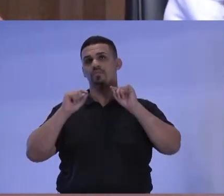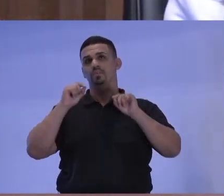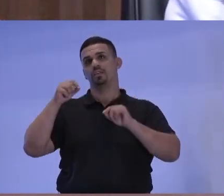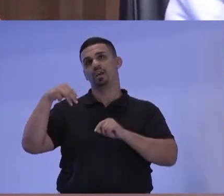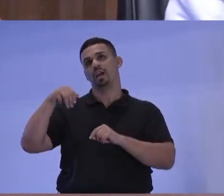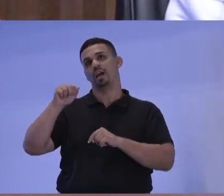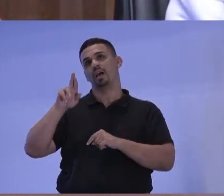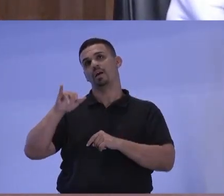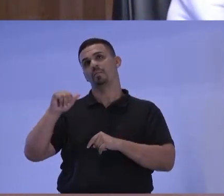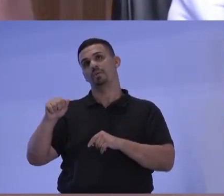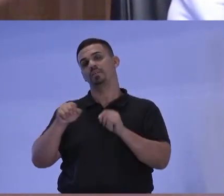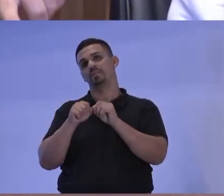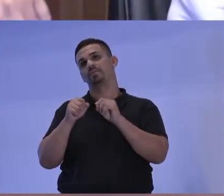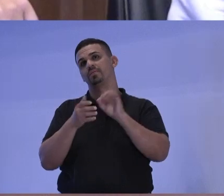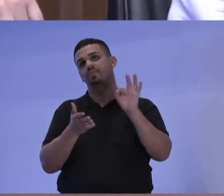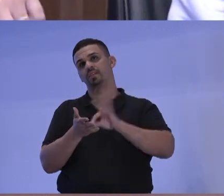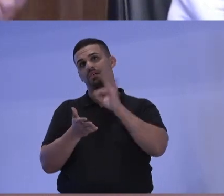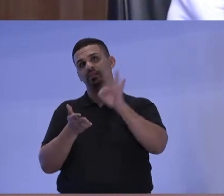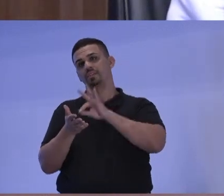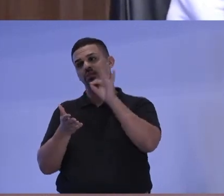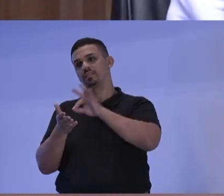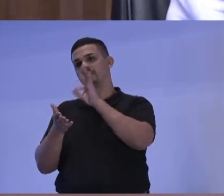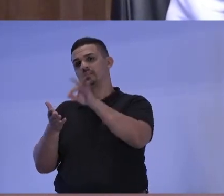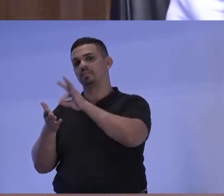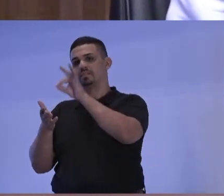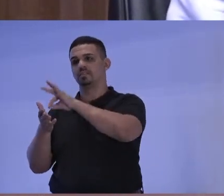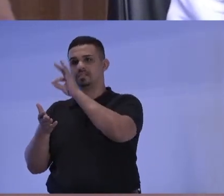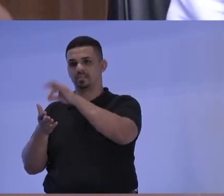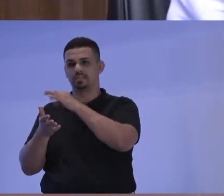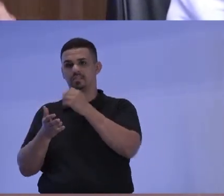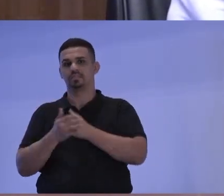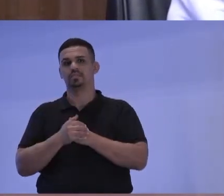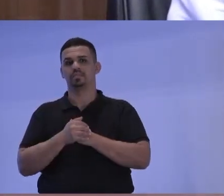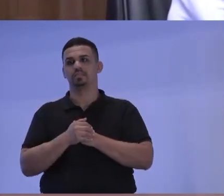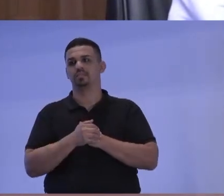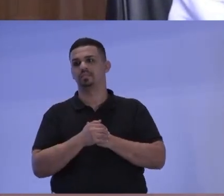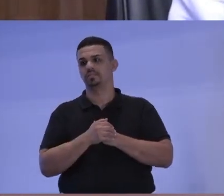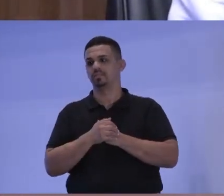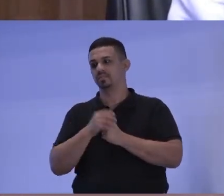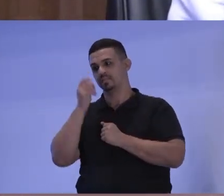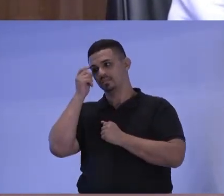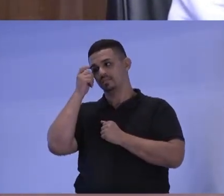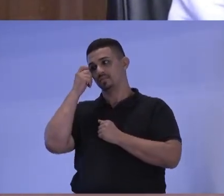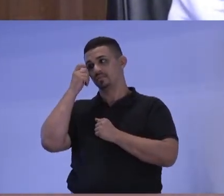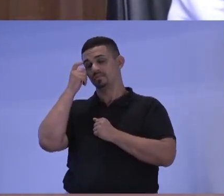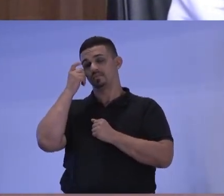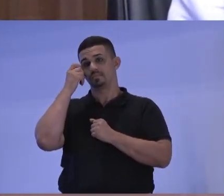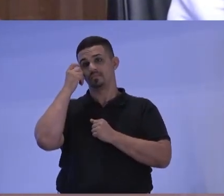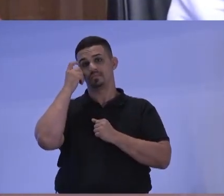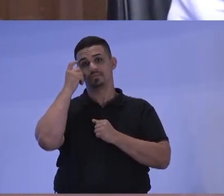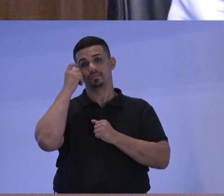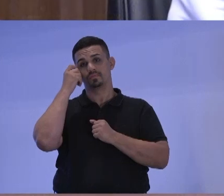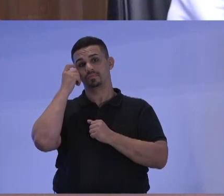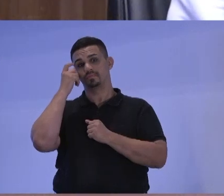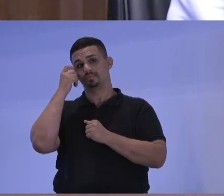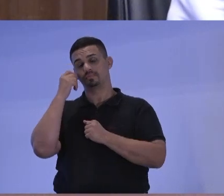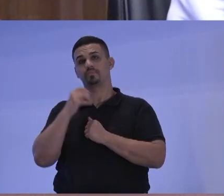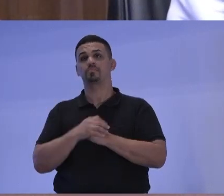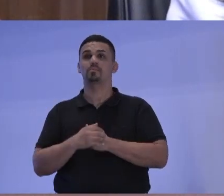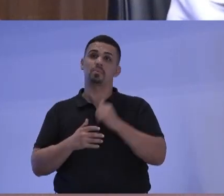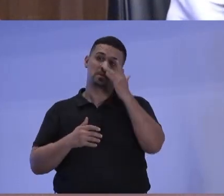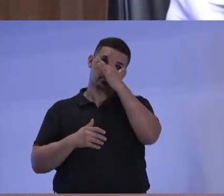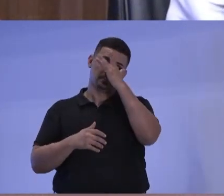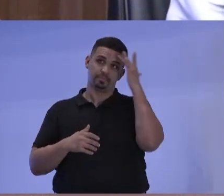que ela vai fazer as inscrições. Ah, eu não vi, o Gustavo está aqui, então pode ser. O Gustavo está com os negócios para fazer as inscrições para quem